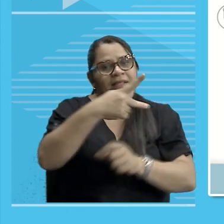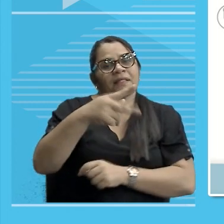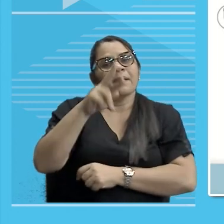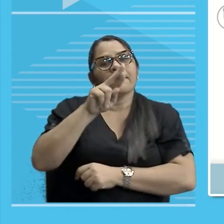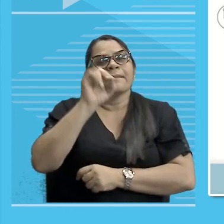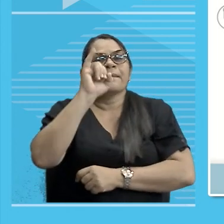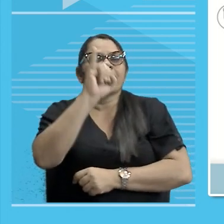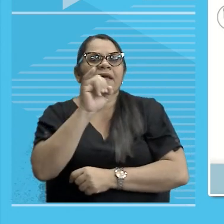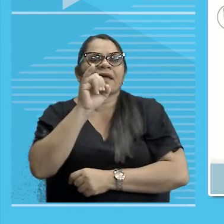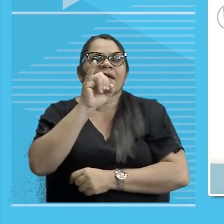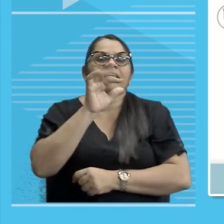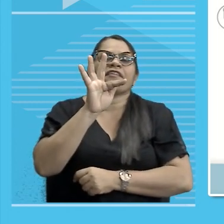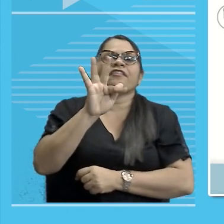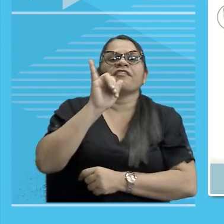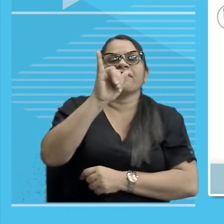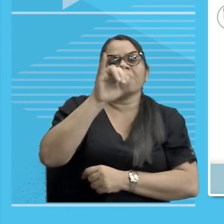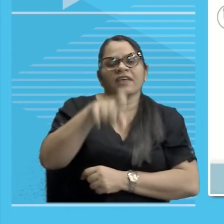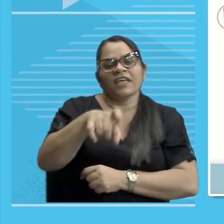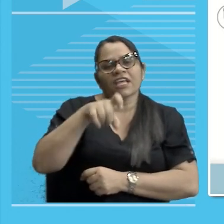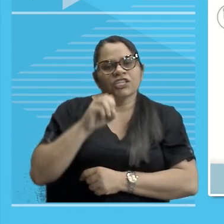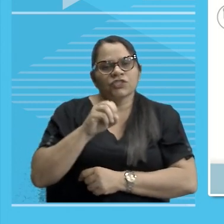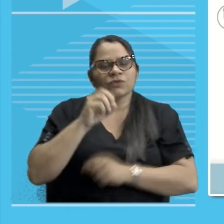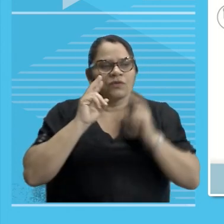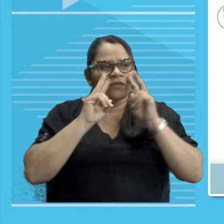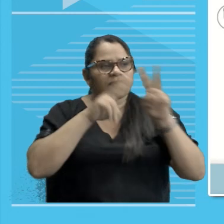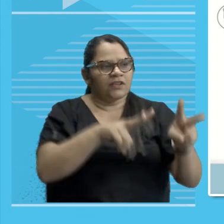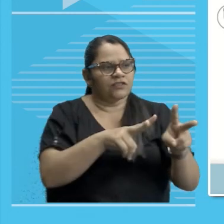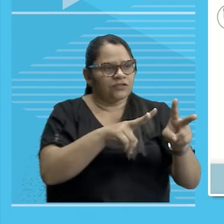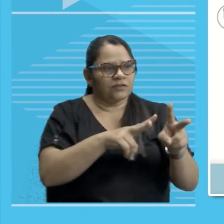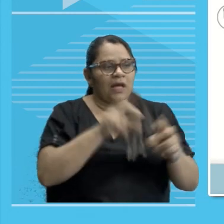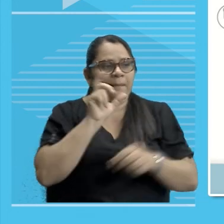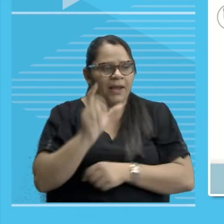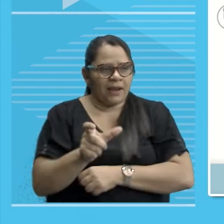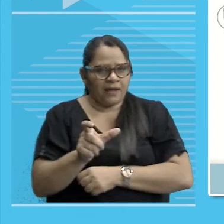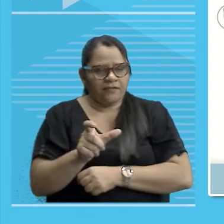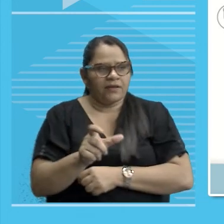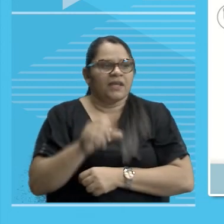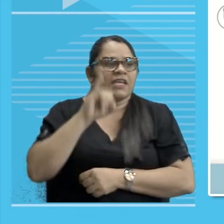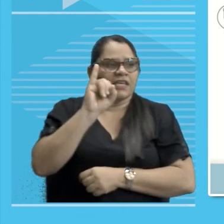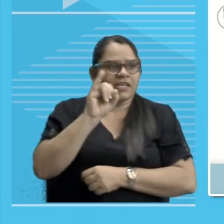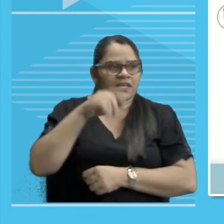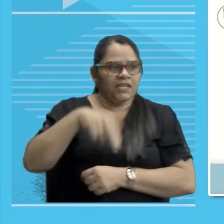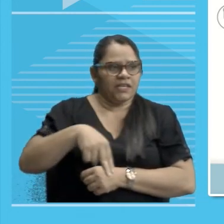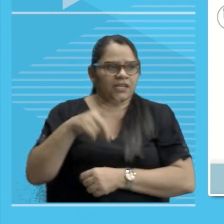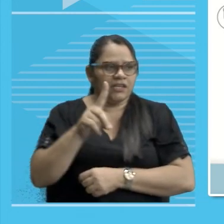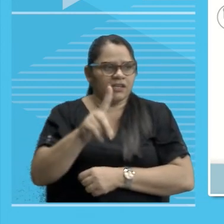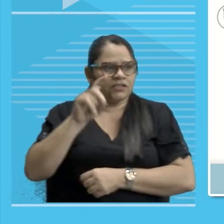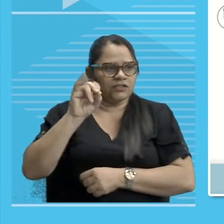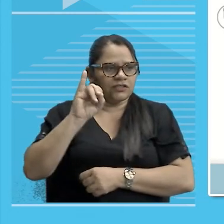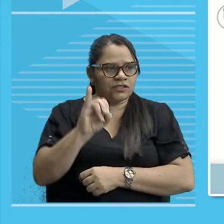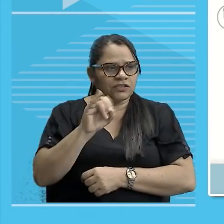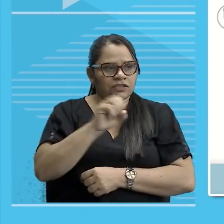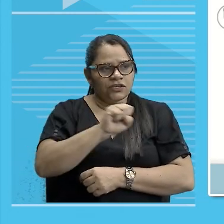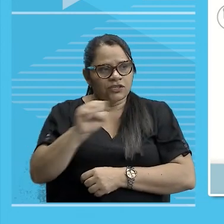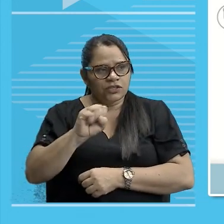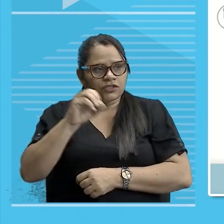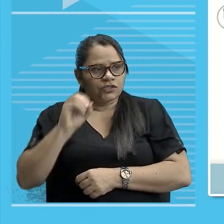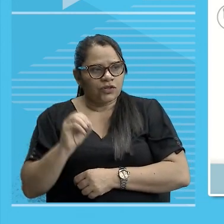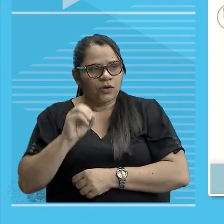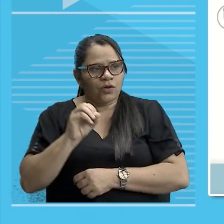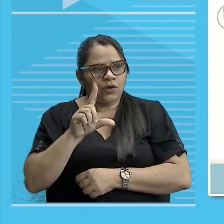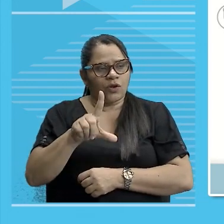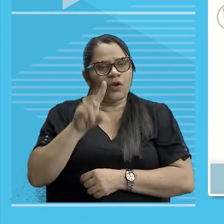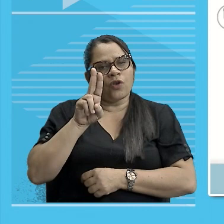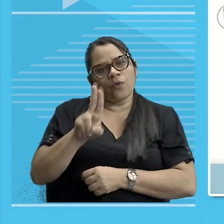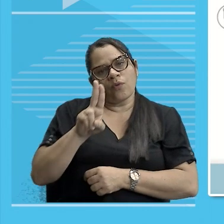sólúvel insolúvel uma coisa assim e lá na hora ele só tirou o Inn